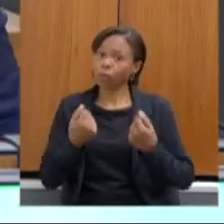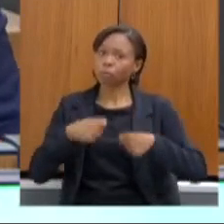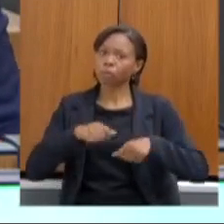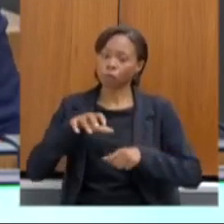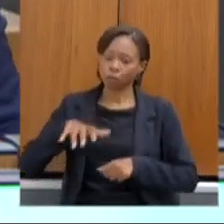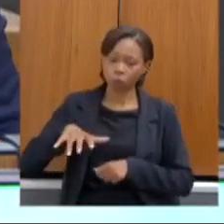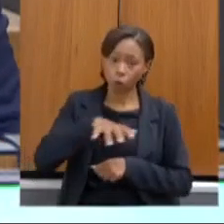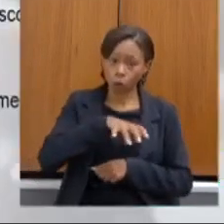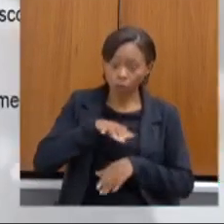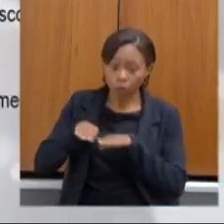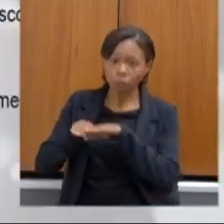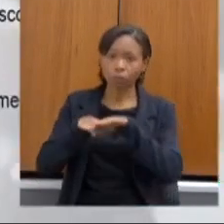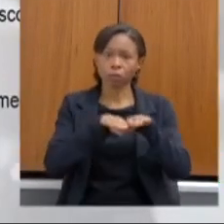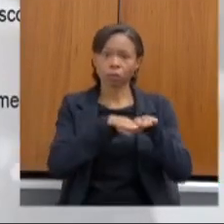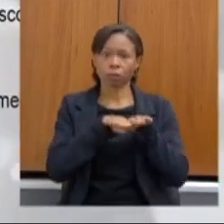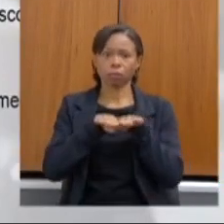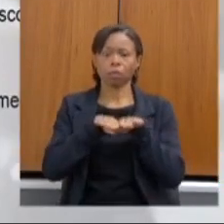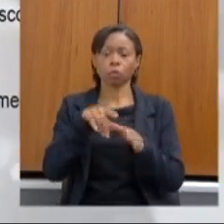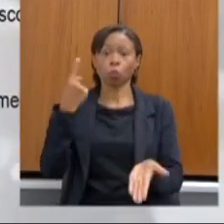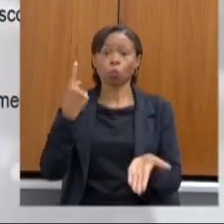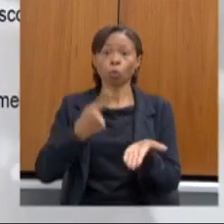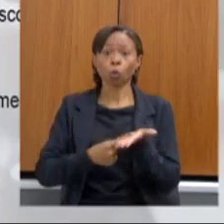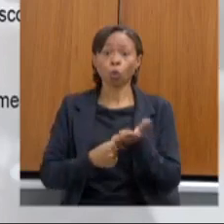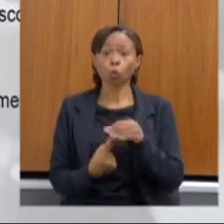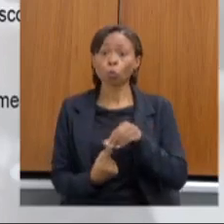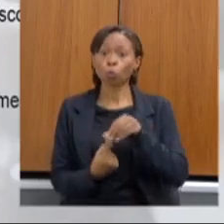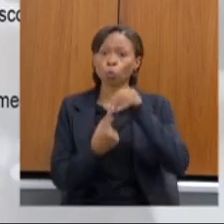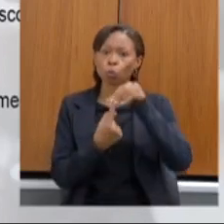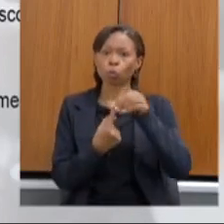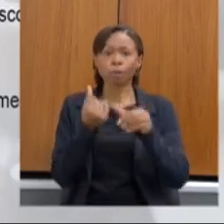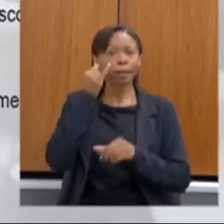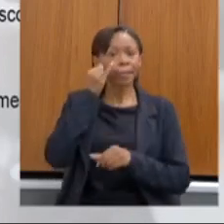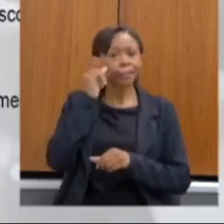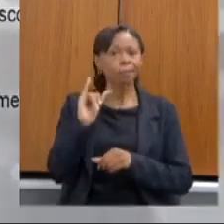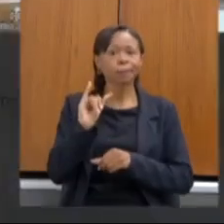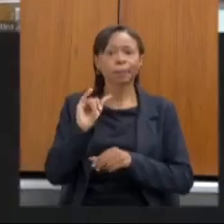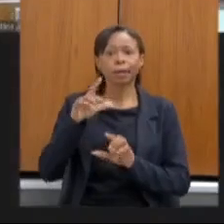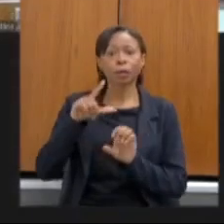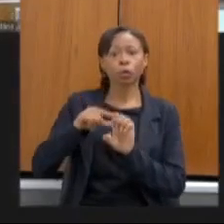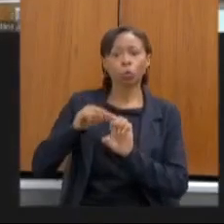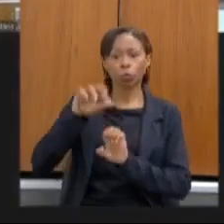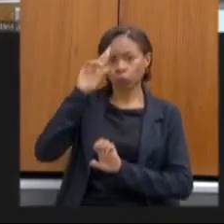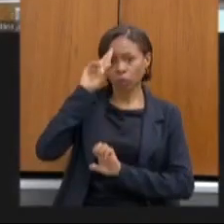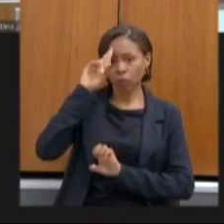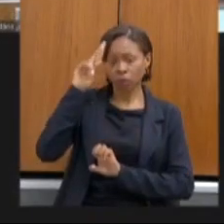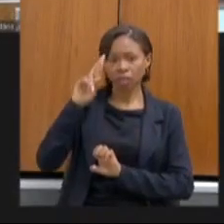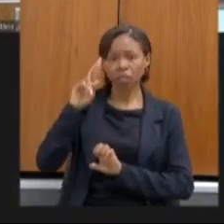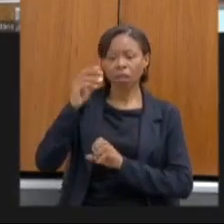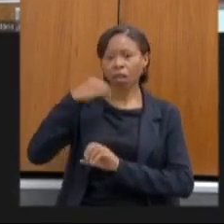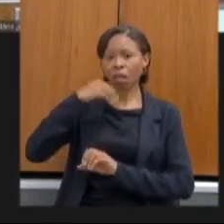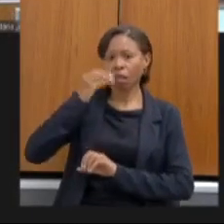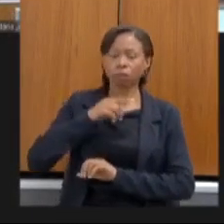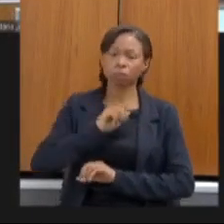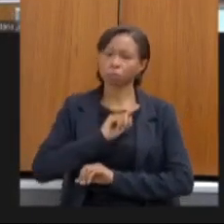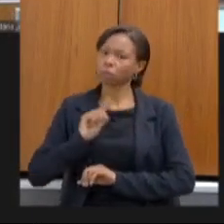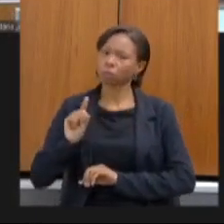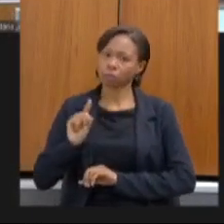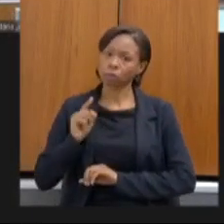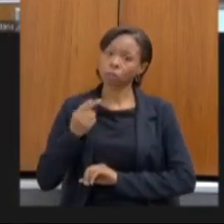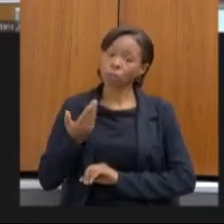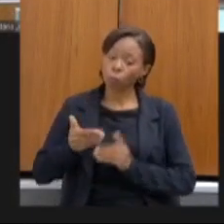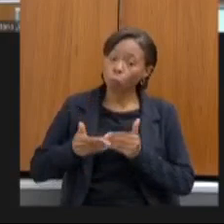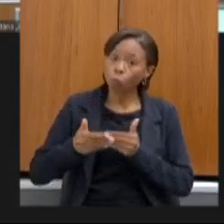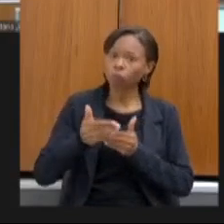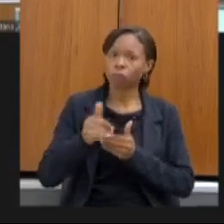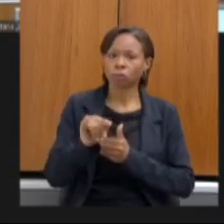e chegar num acordo para não deixar os empresários Mas é em situação de vulnerabilidade isso tudo gente a